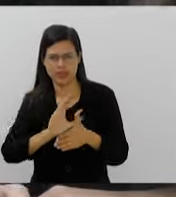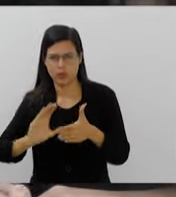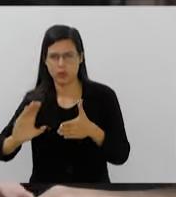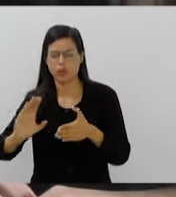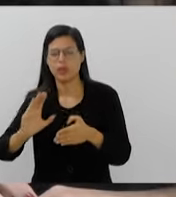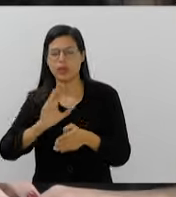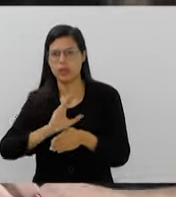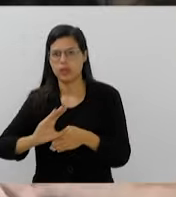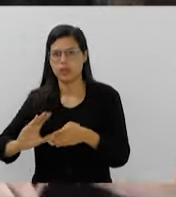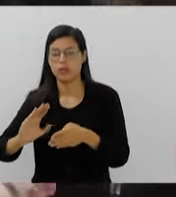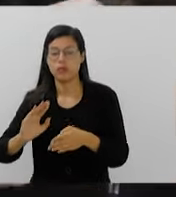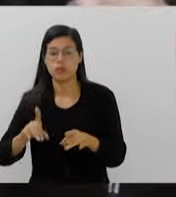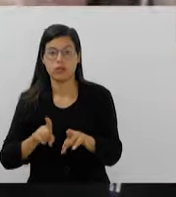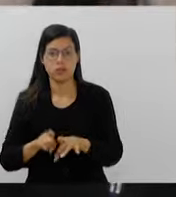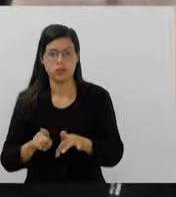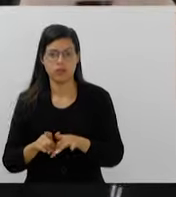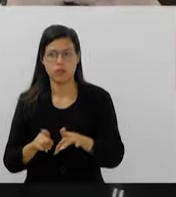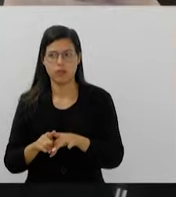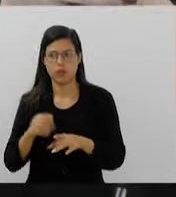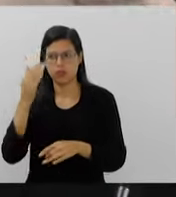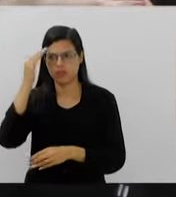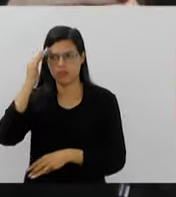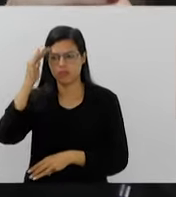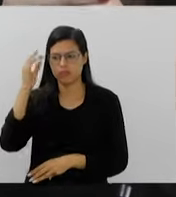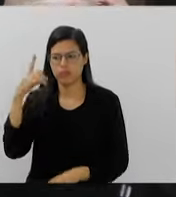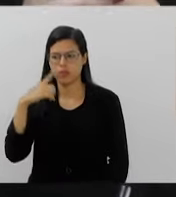E compreendo que a gente tem